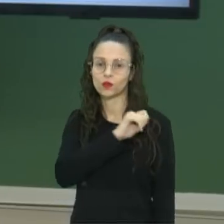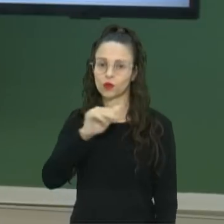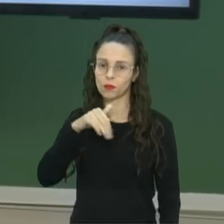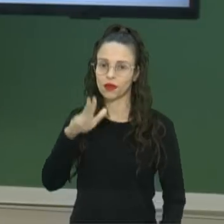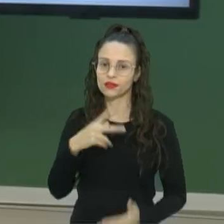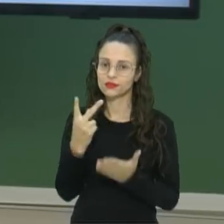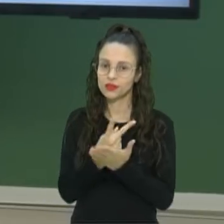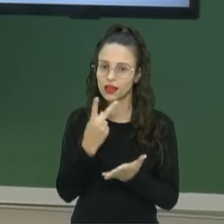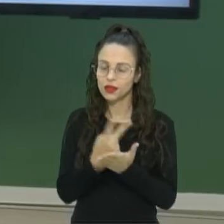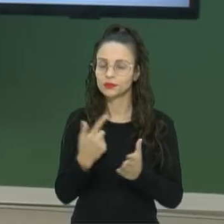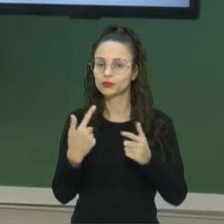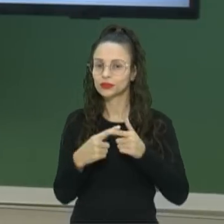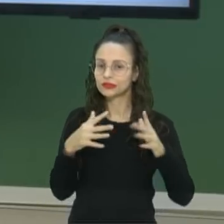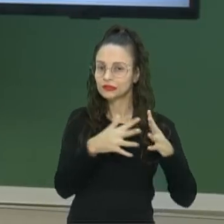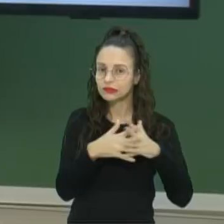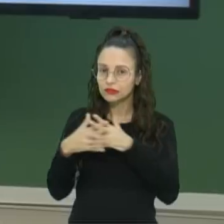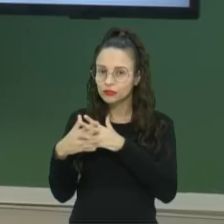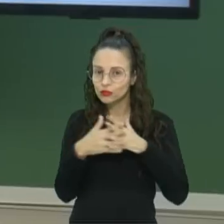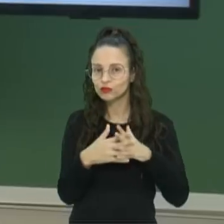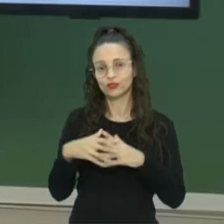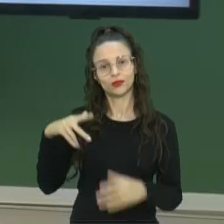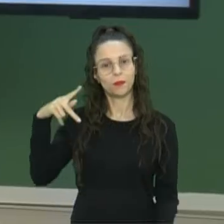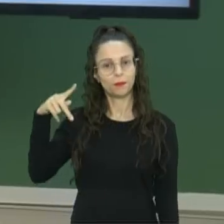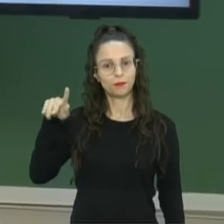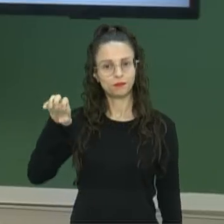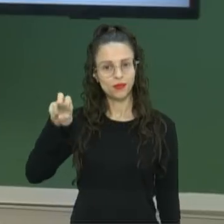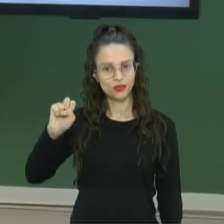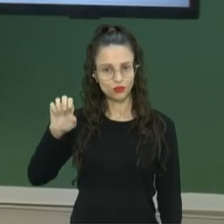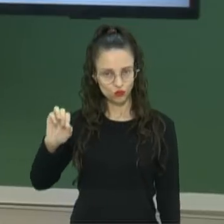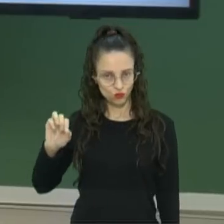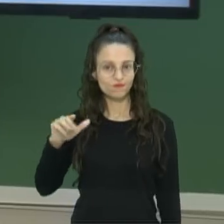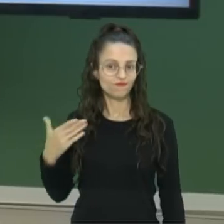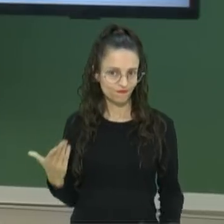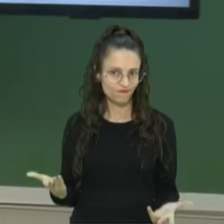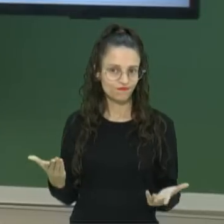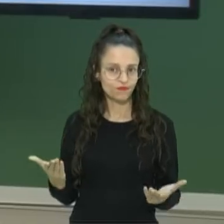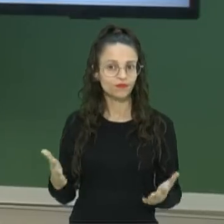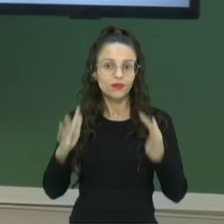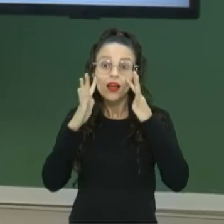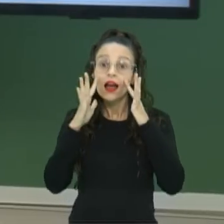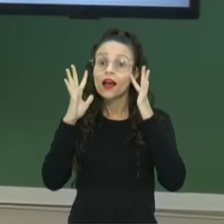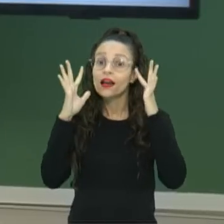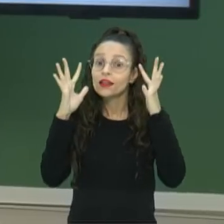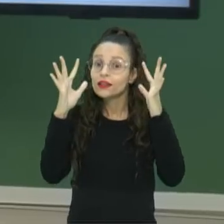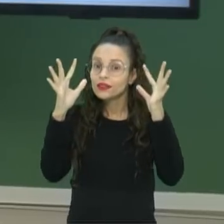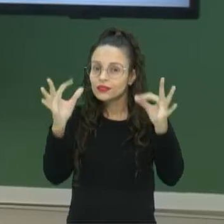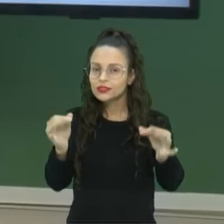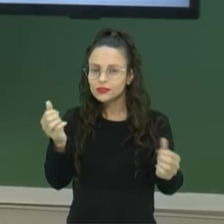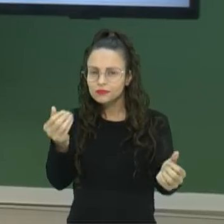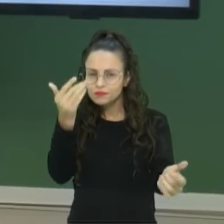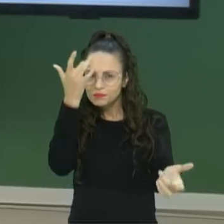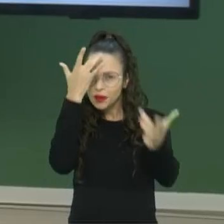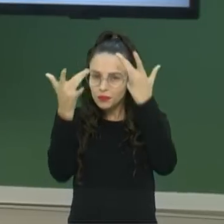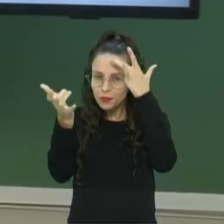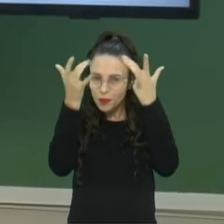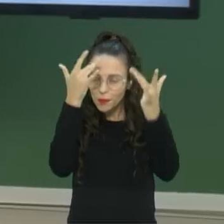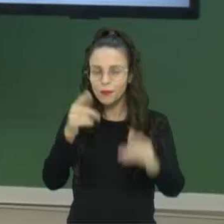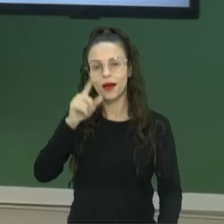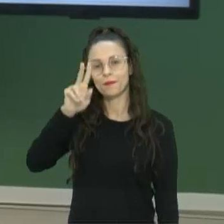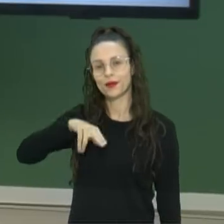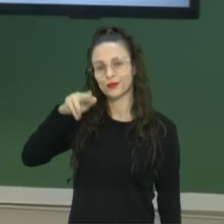têm essa certa confusão com os pesos desses valores. Então, vamos prestar atenção, fixar bem, para nunca